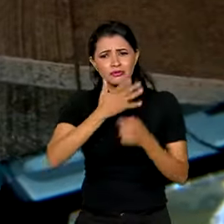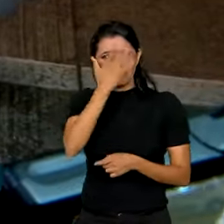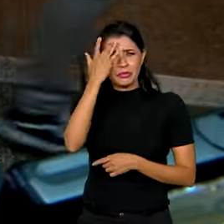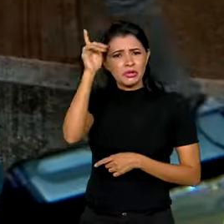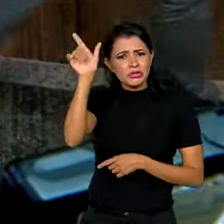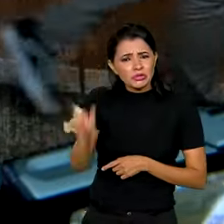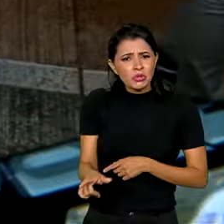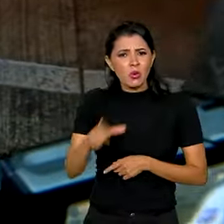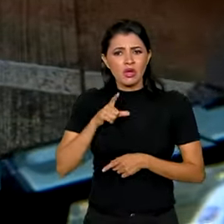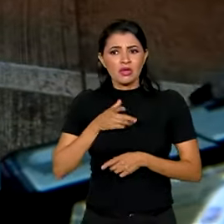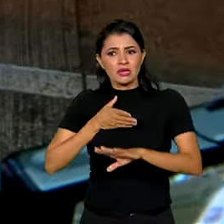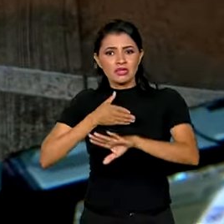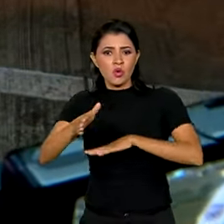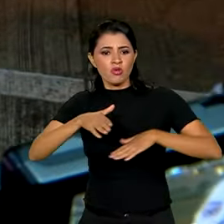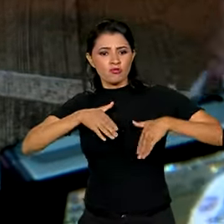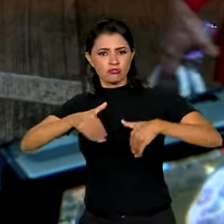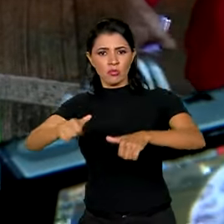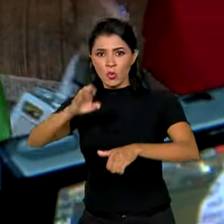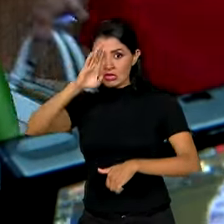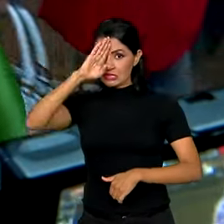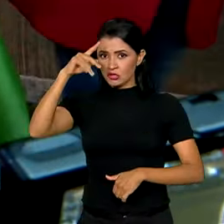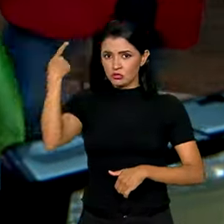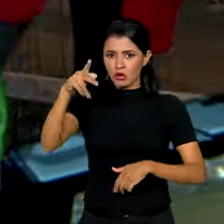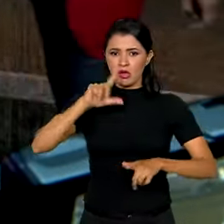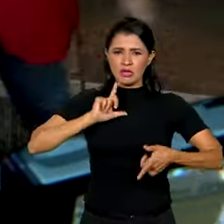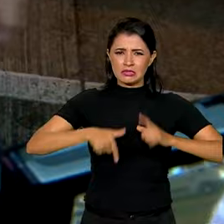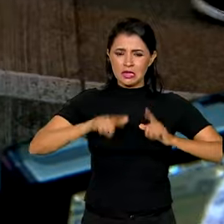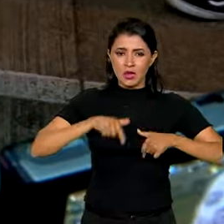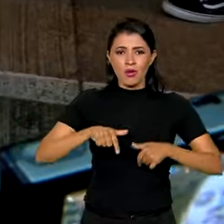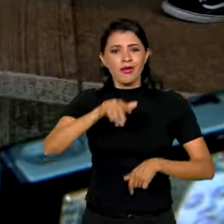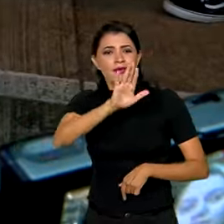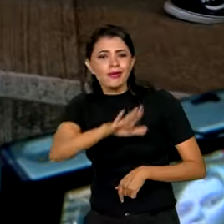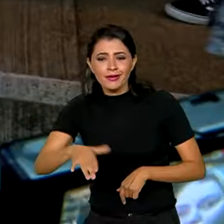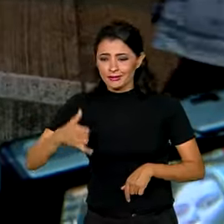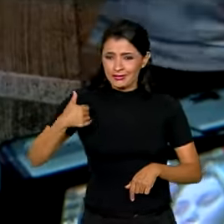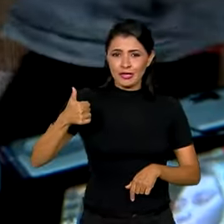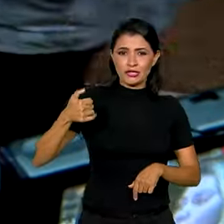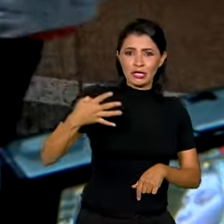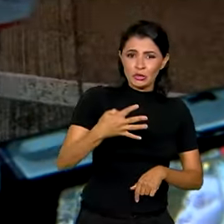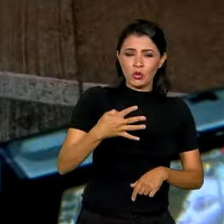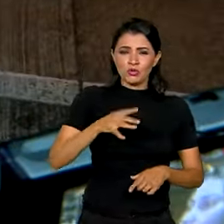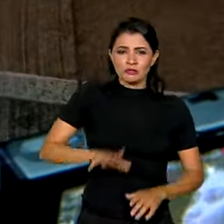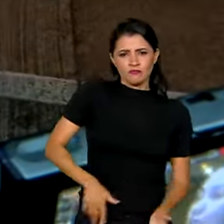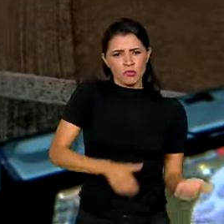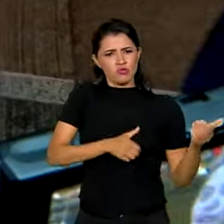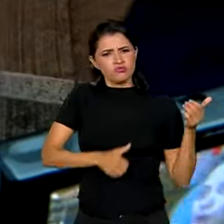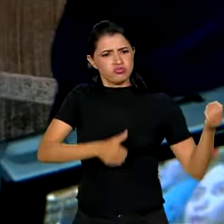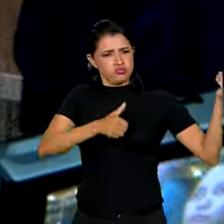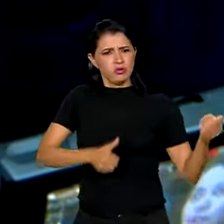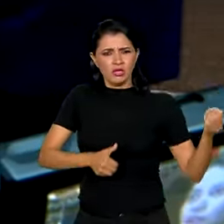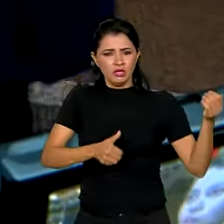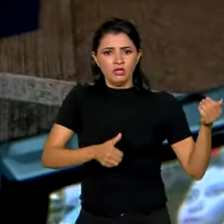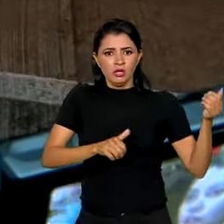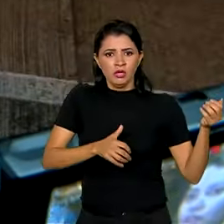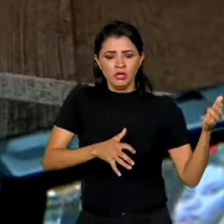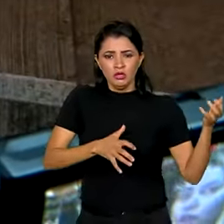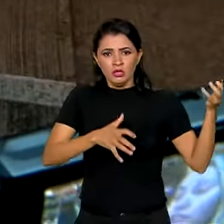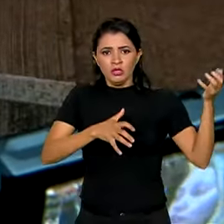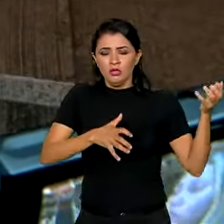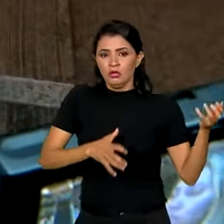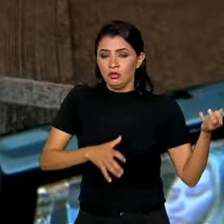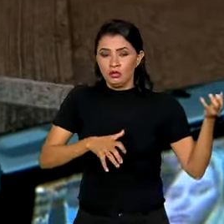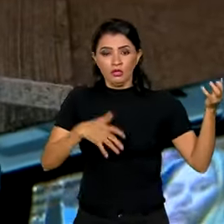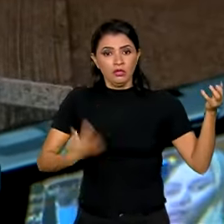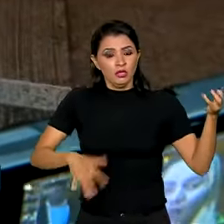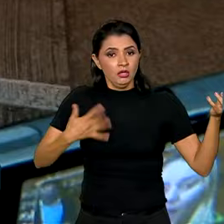pessoas que estão servindo ao exército lá de Israel, crianças novas de 14, 15 anos segurando fuzis com a mão tremendo porque está vendo